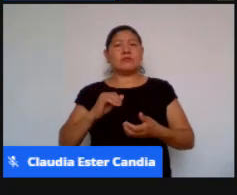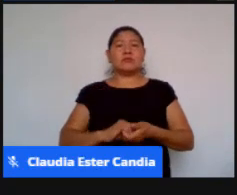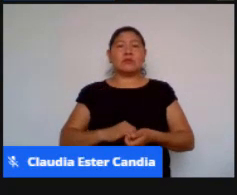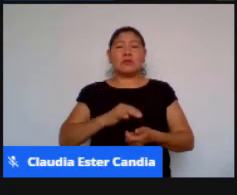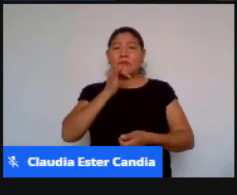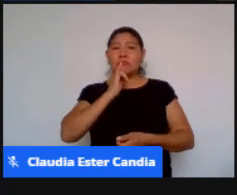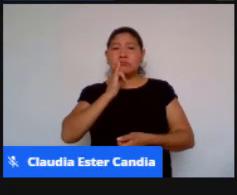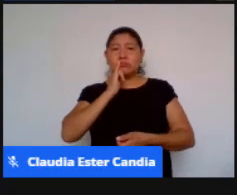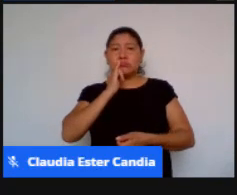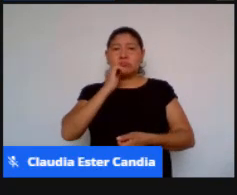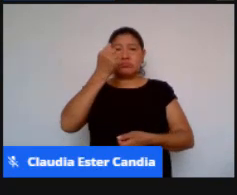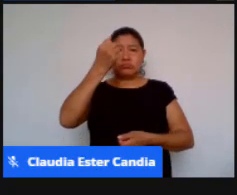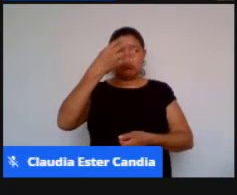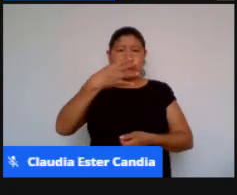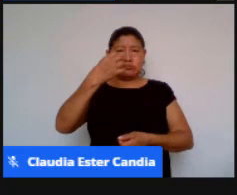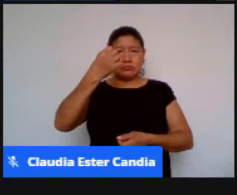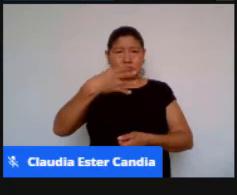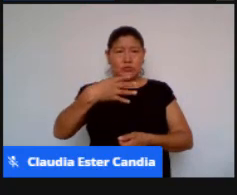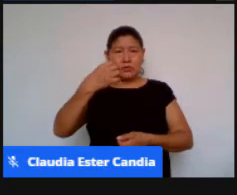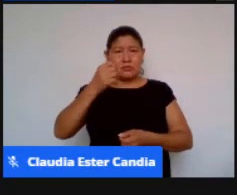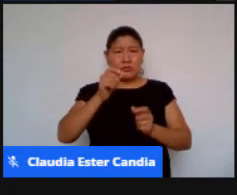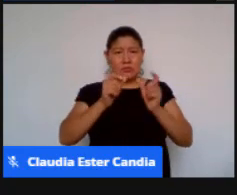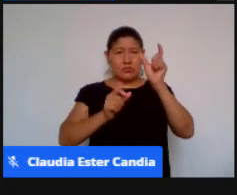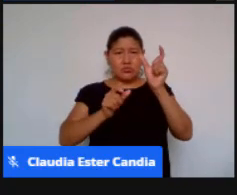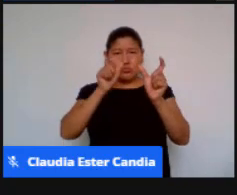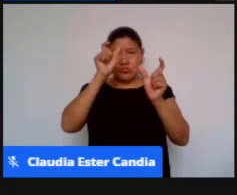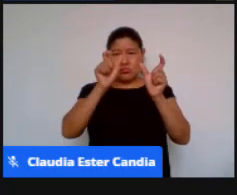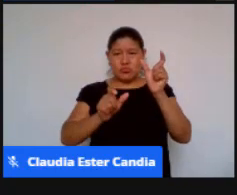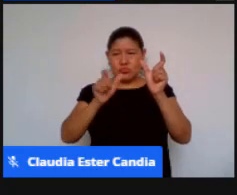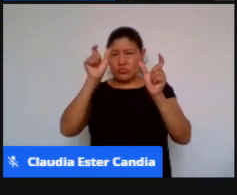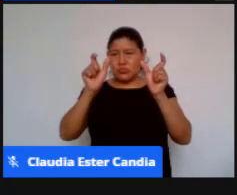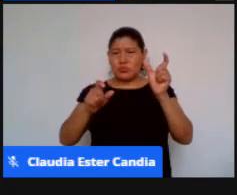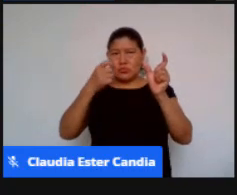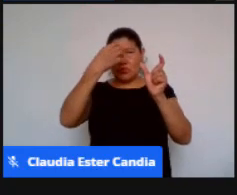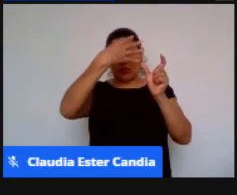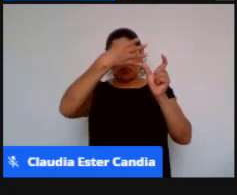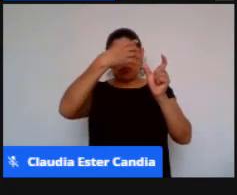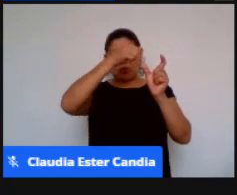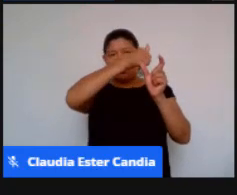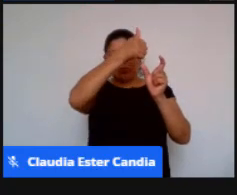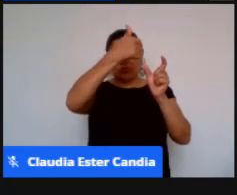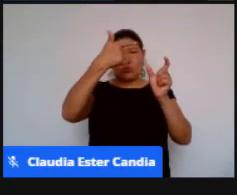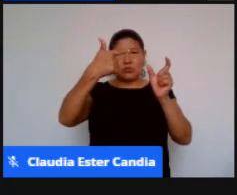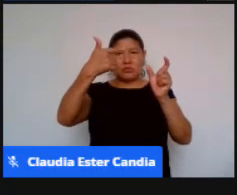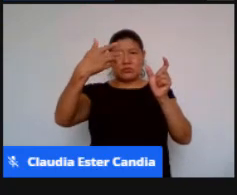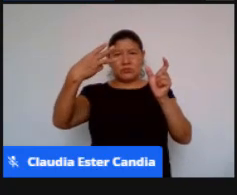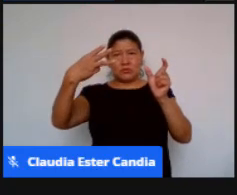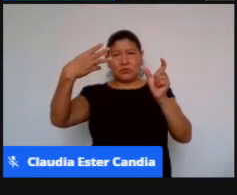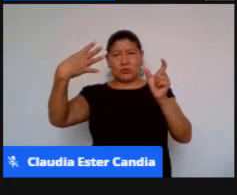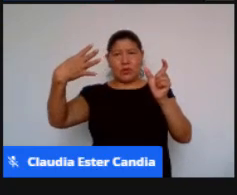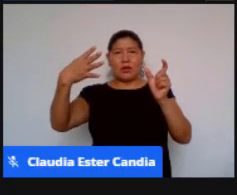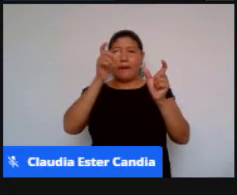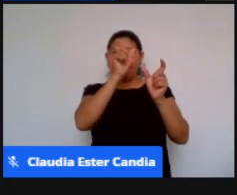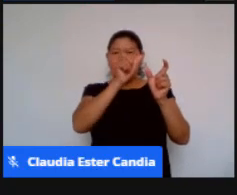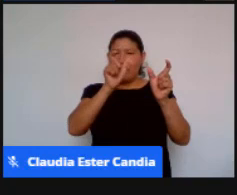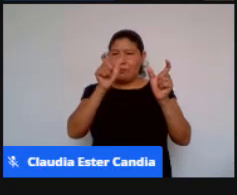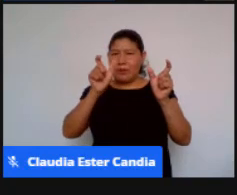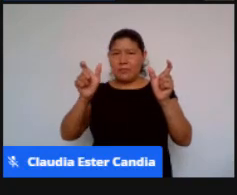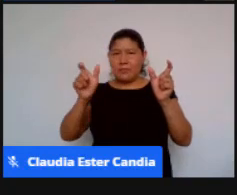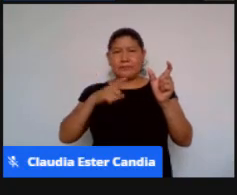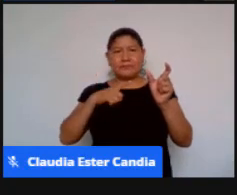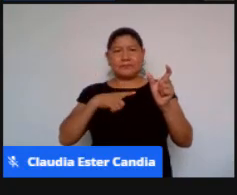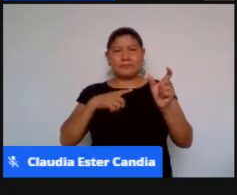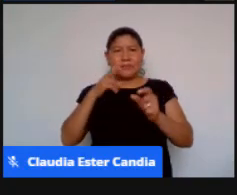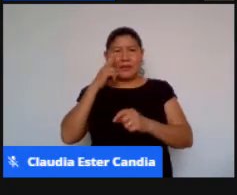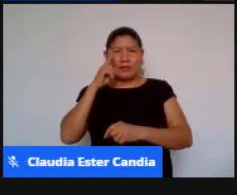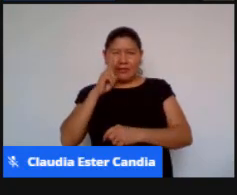seguir essa sequência dos 4 quadros. Vocês vão falar assim, Annalise, virou bimestre? Não, amores, assim, não xinguem, eu estou